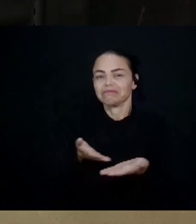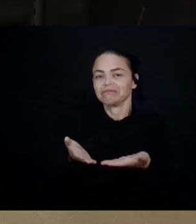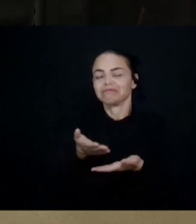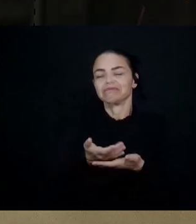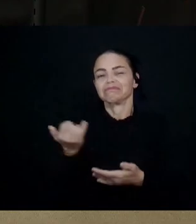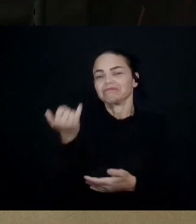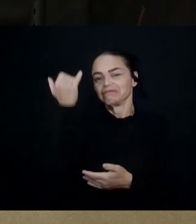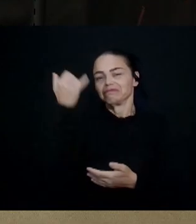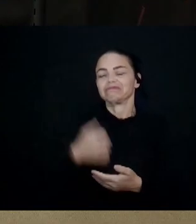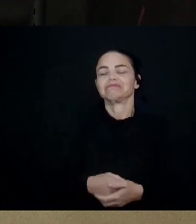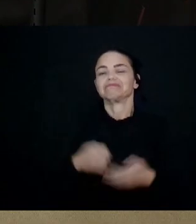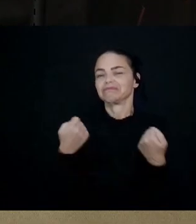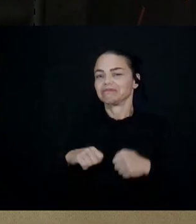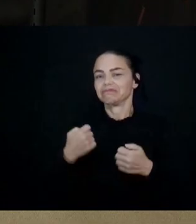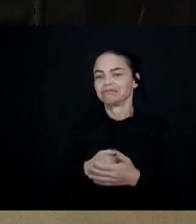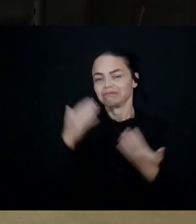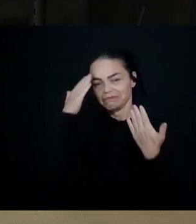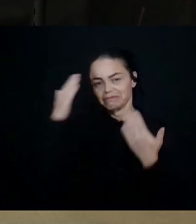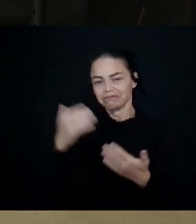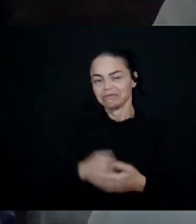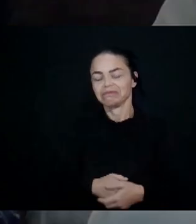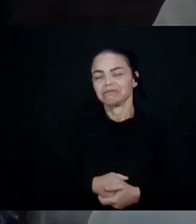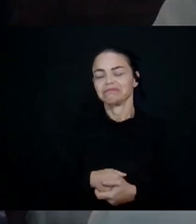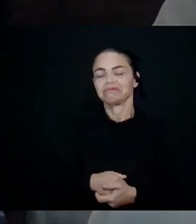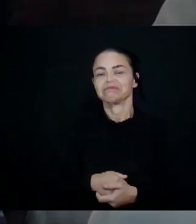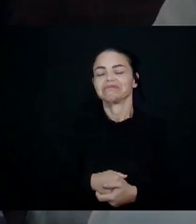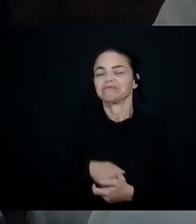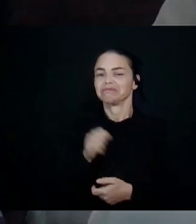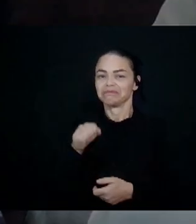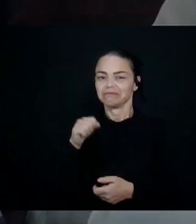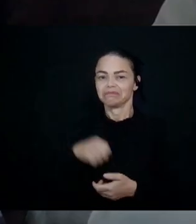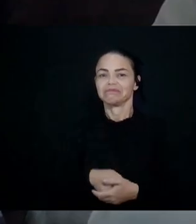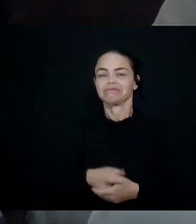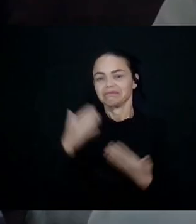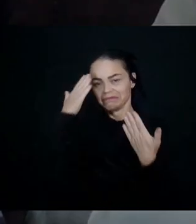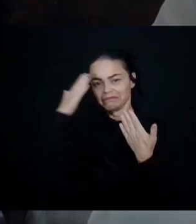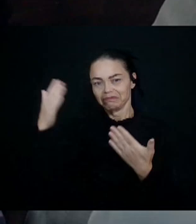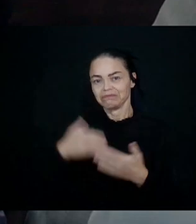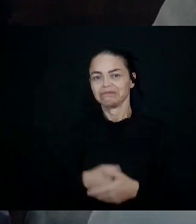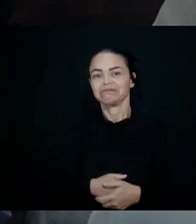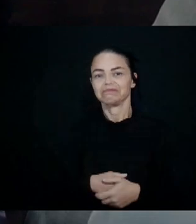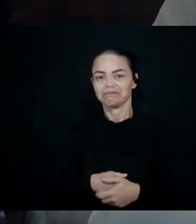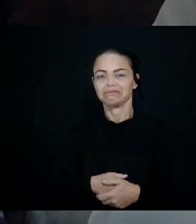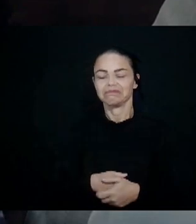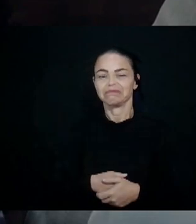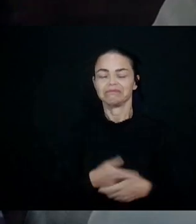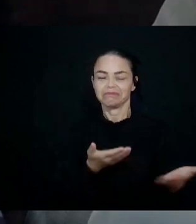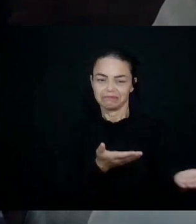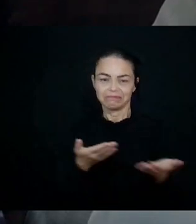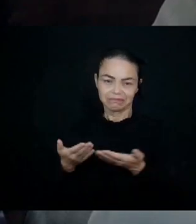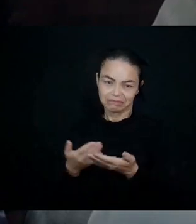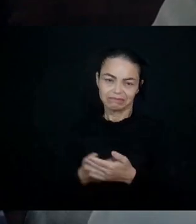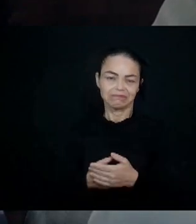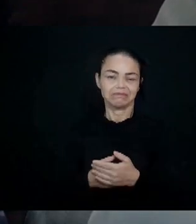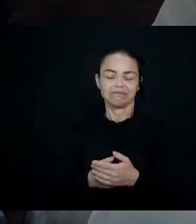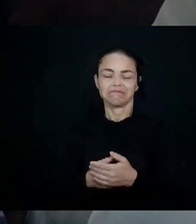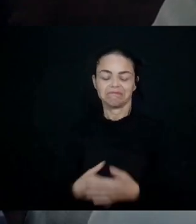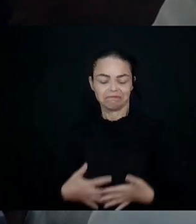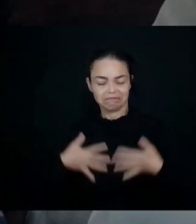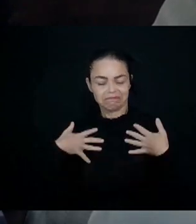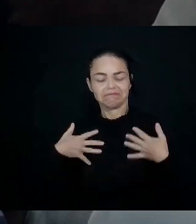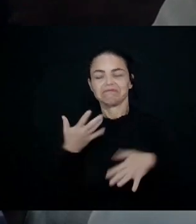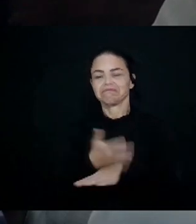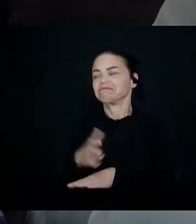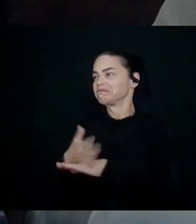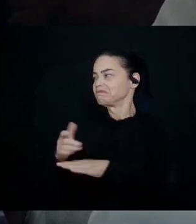gente precisa. Muito obrigada. Com certeza, muito obrigado pelo convite, uma honra estar aqui participando, e